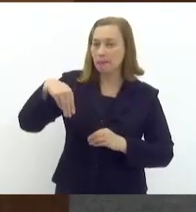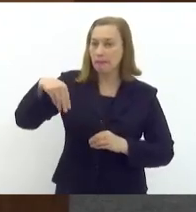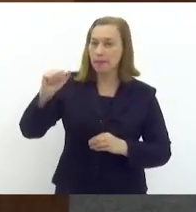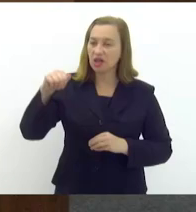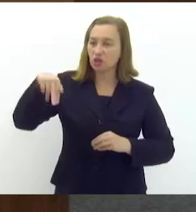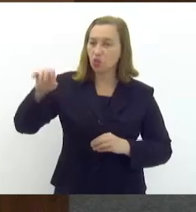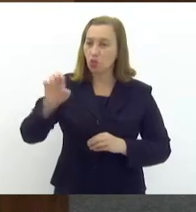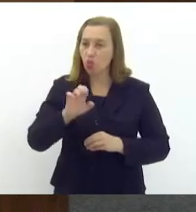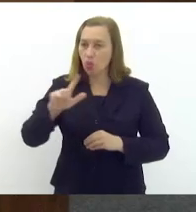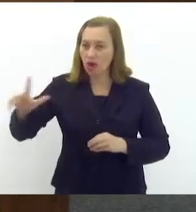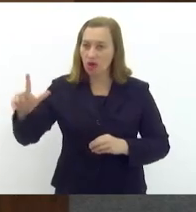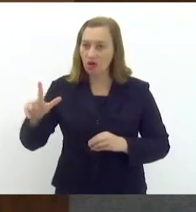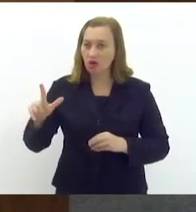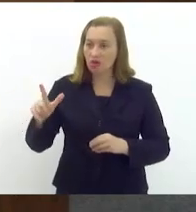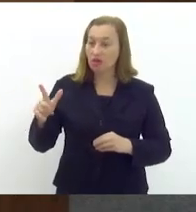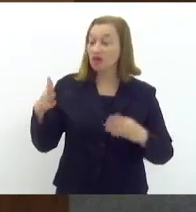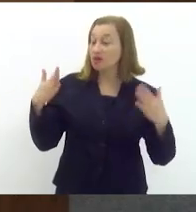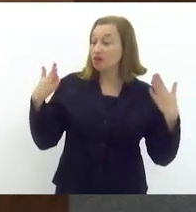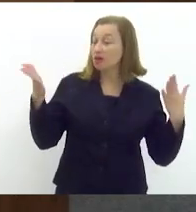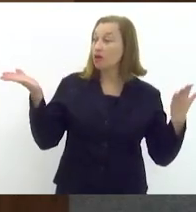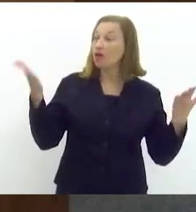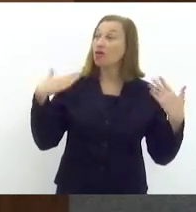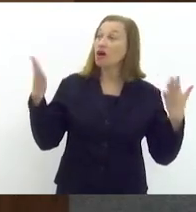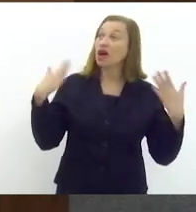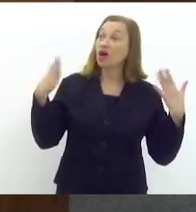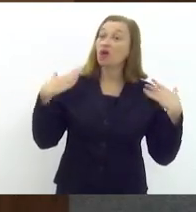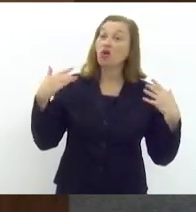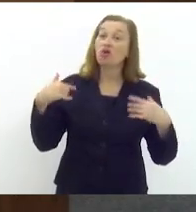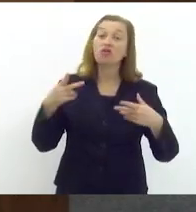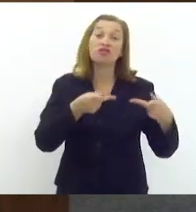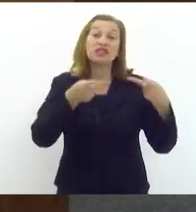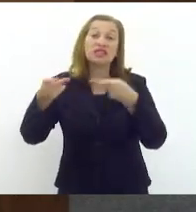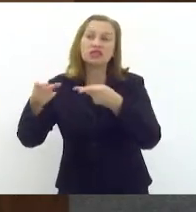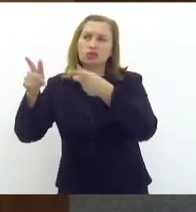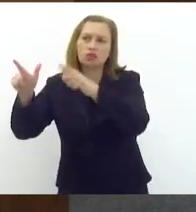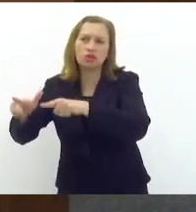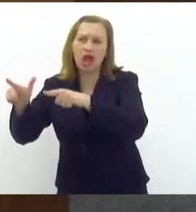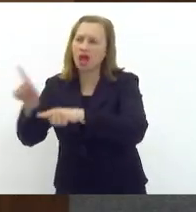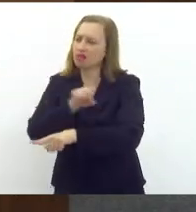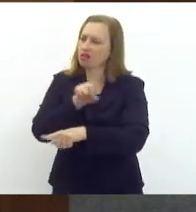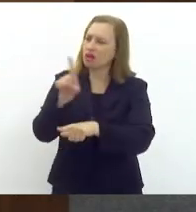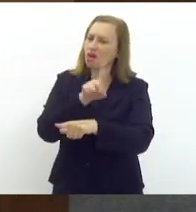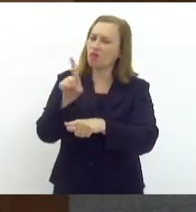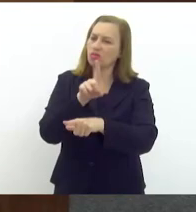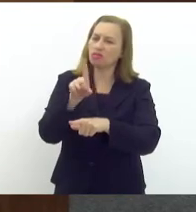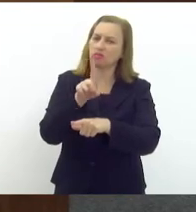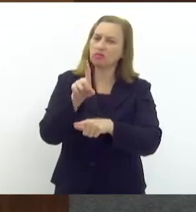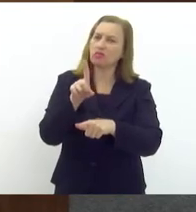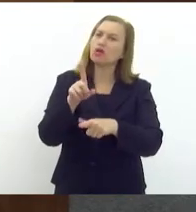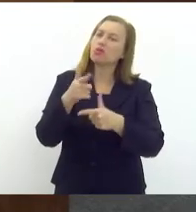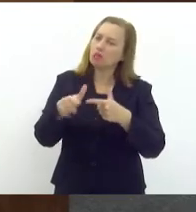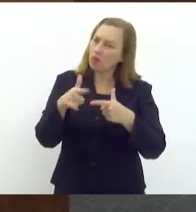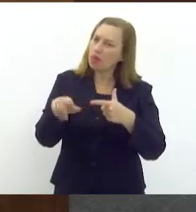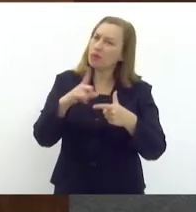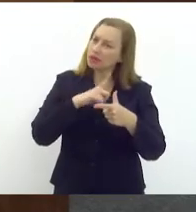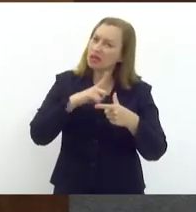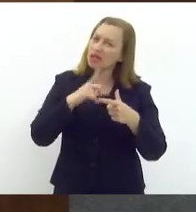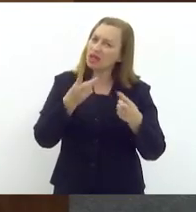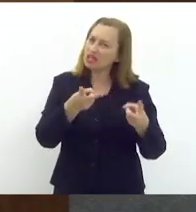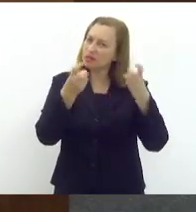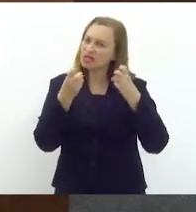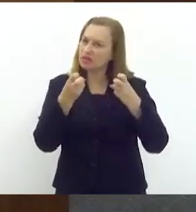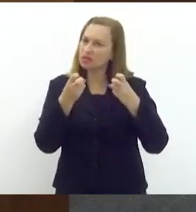verão Nós não somos só isso a gente tem urgências e ver de Deputados como o Luiz Paulo esse tipo de percepção